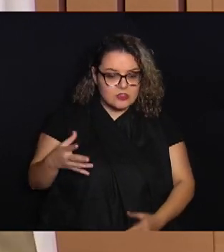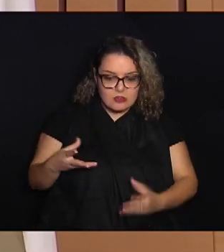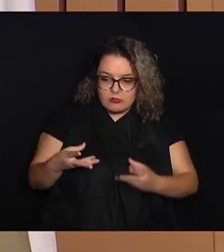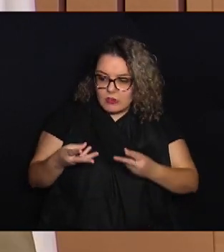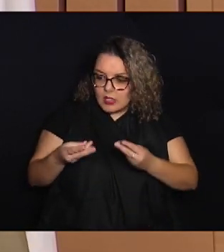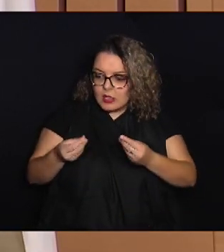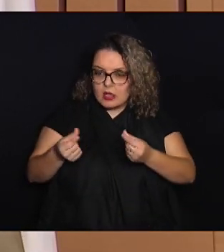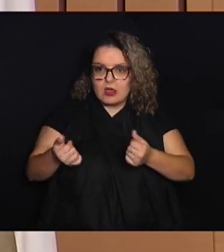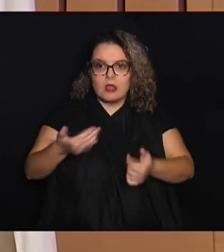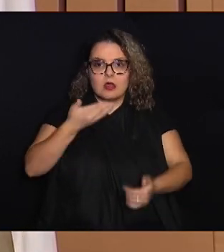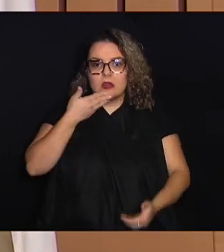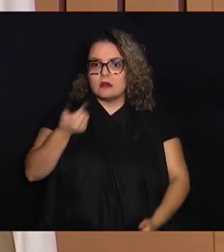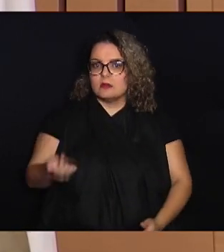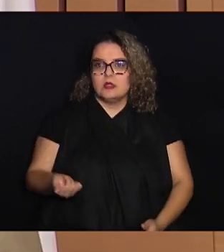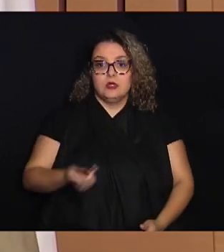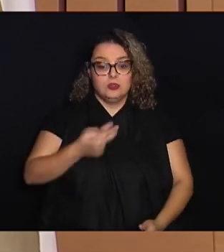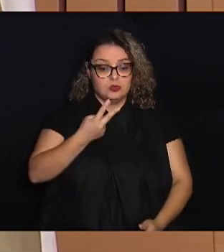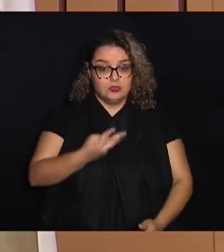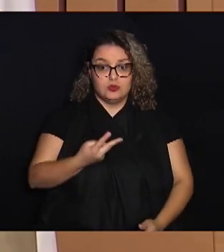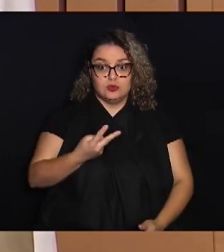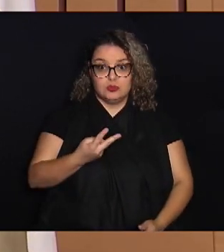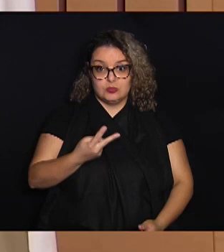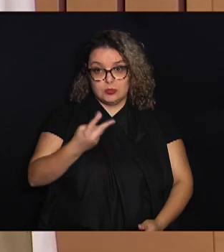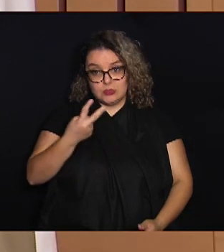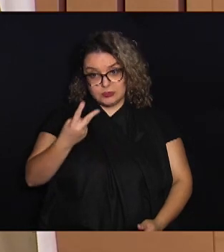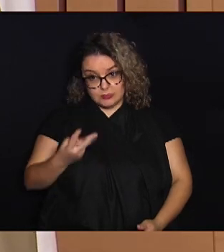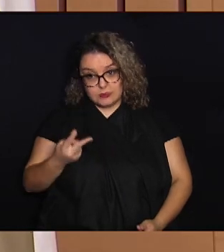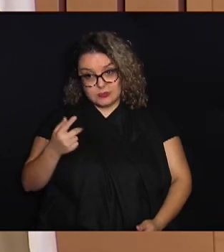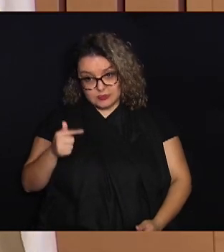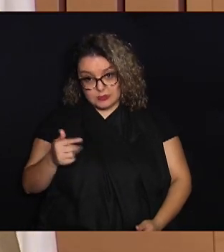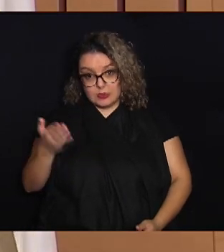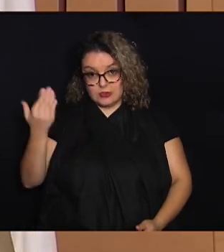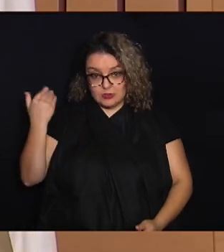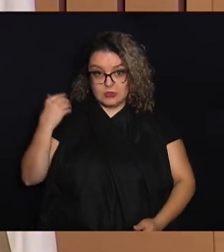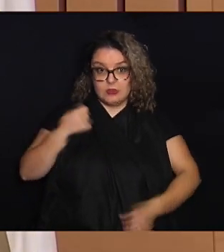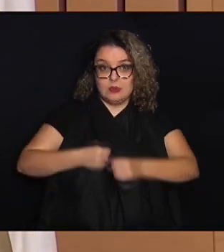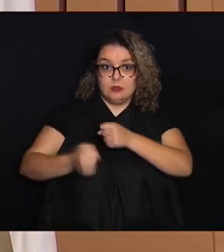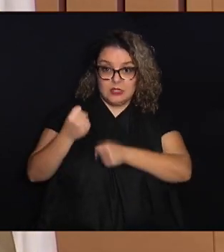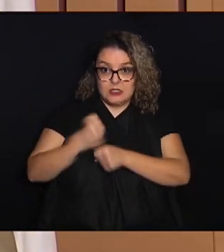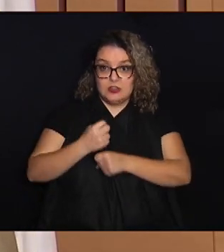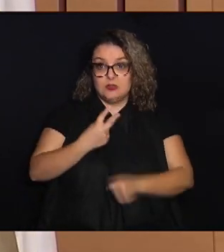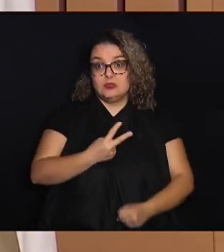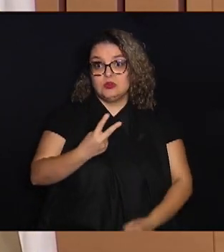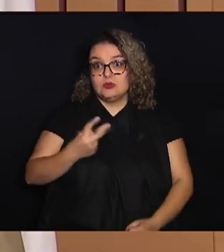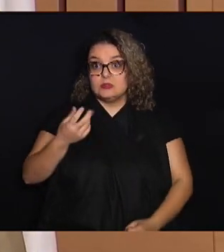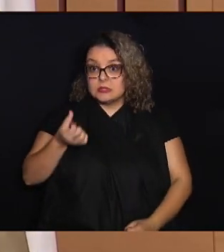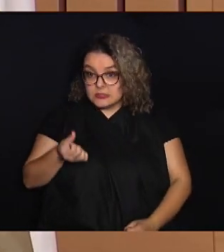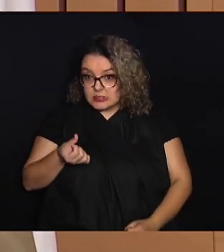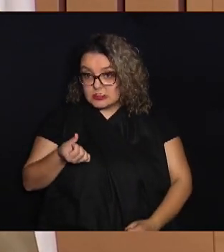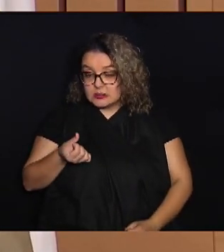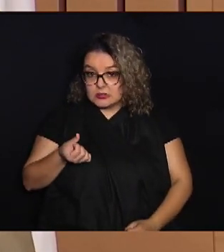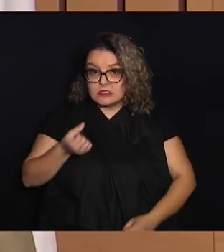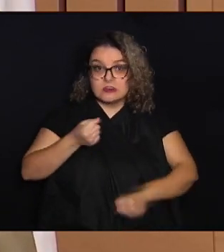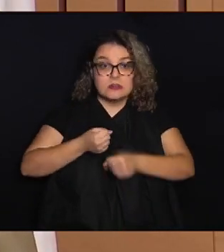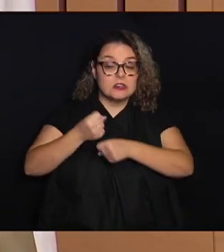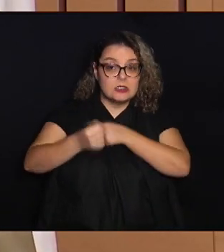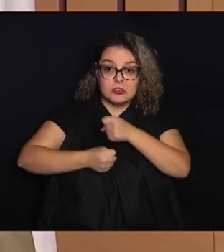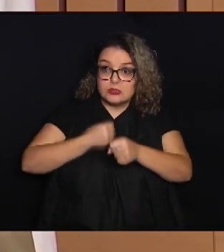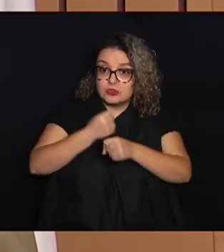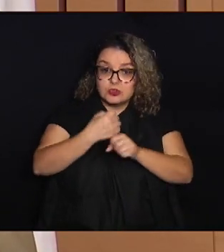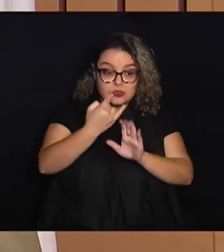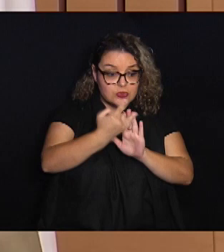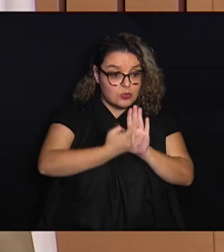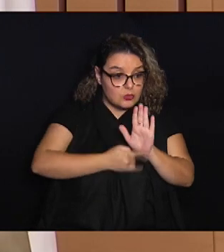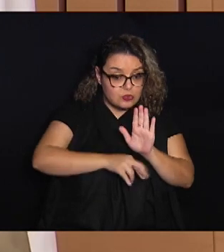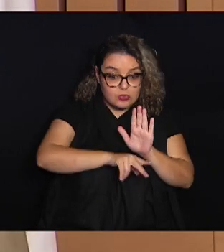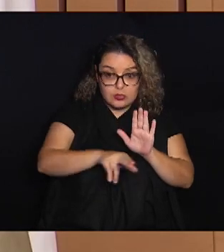São 227 anos, o ano passado eram 226, né? 226 anos de documentos que